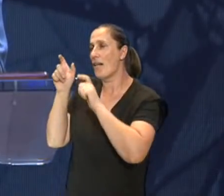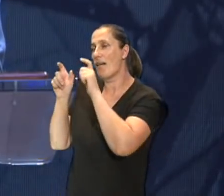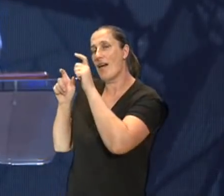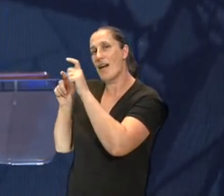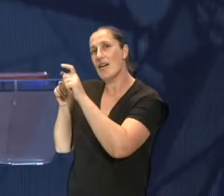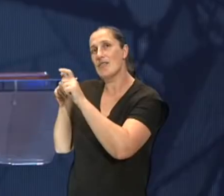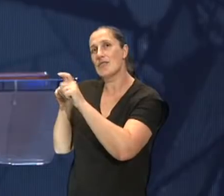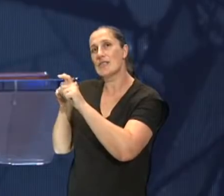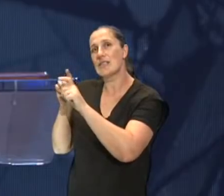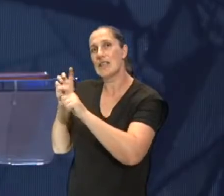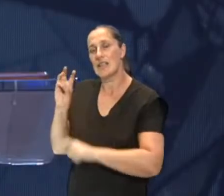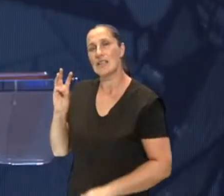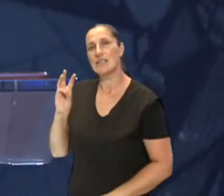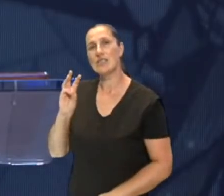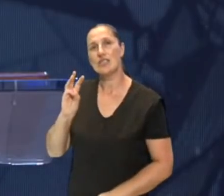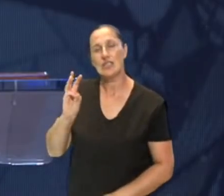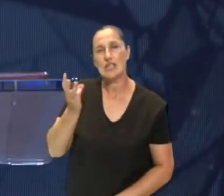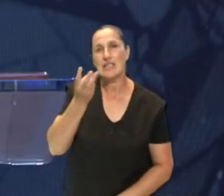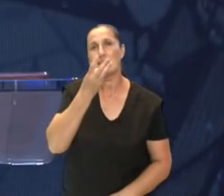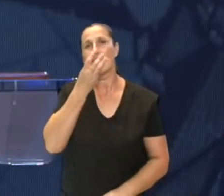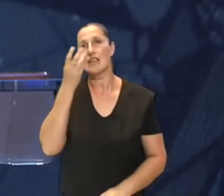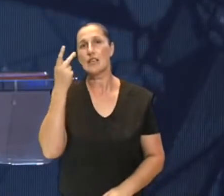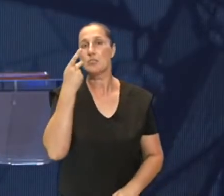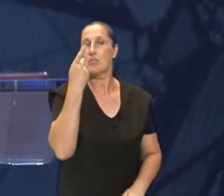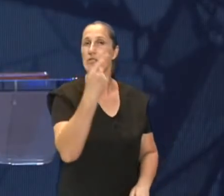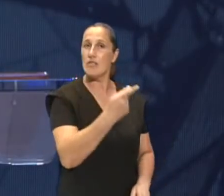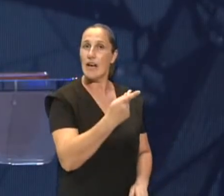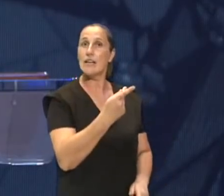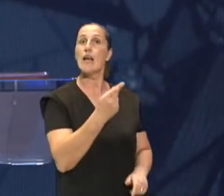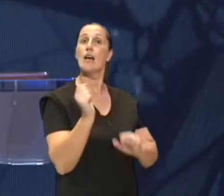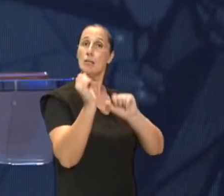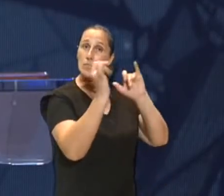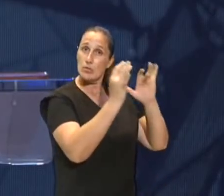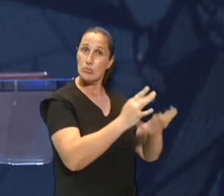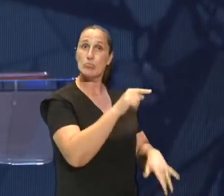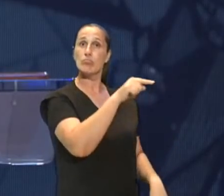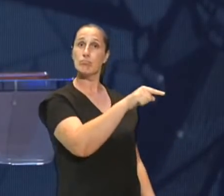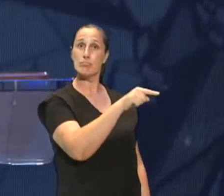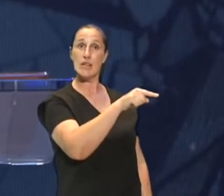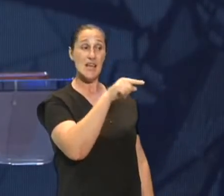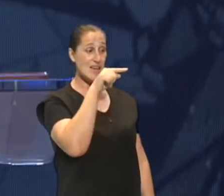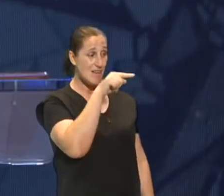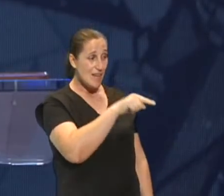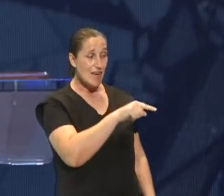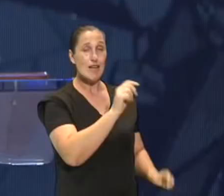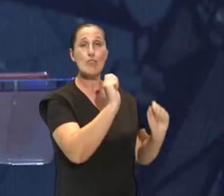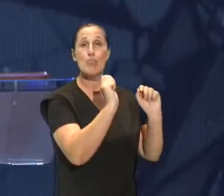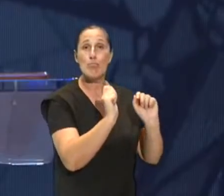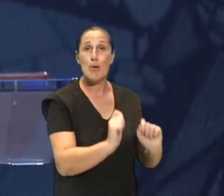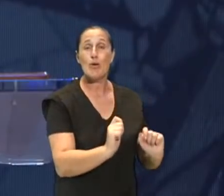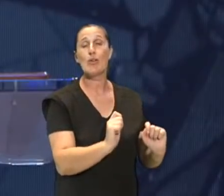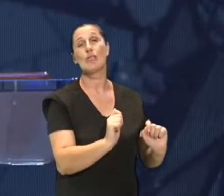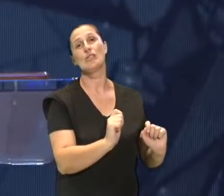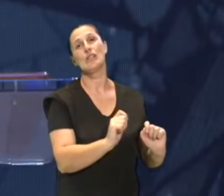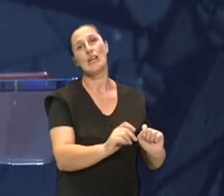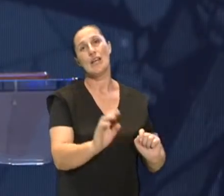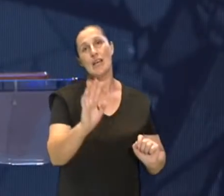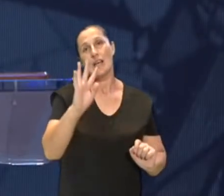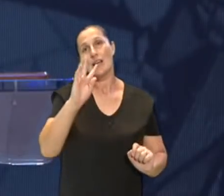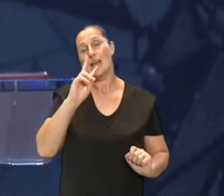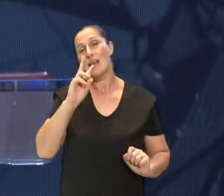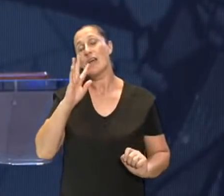Isaías foram palavras de bênção para Ezequias, que ele mesmo pôde reconhecer em